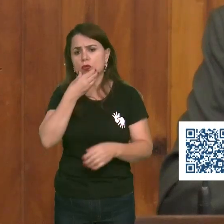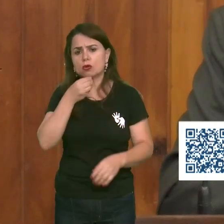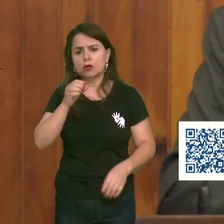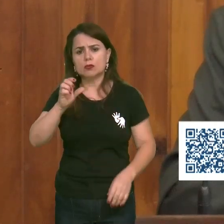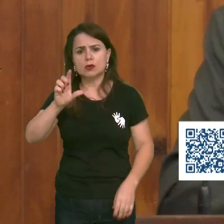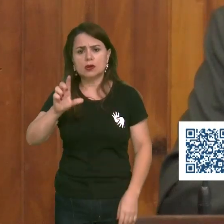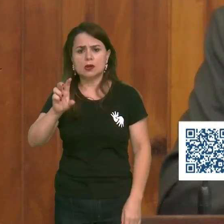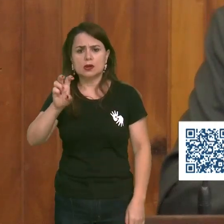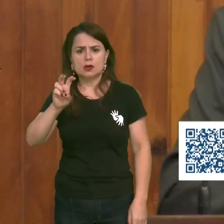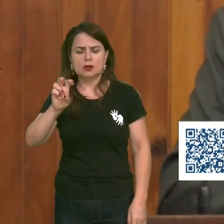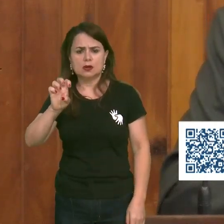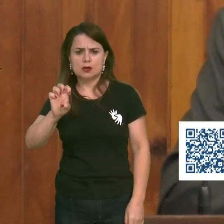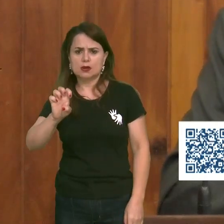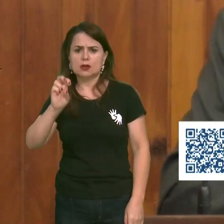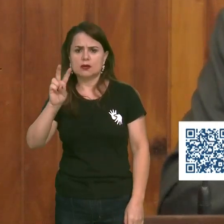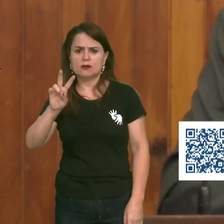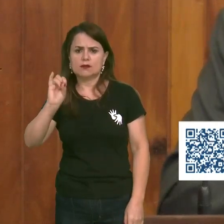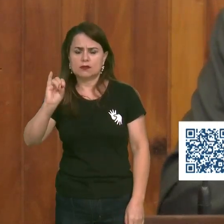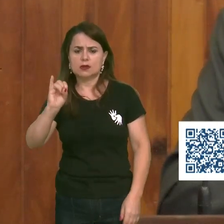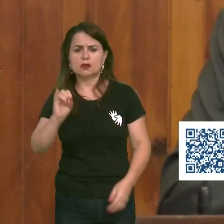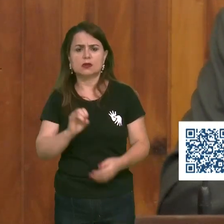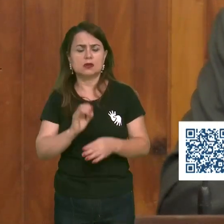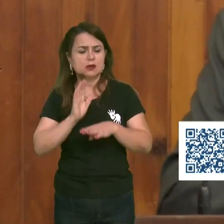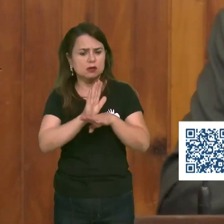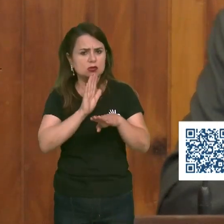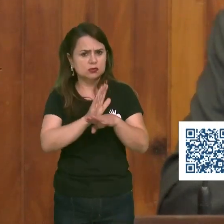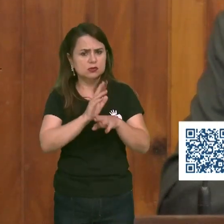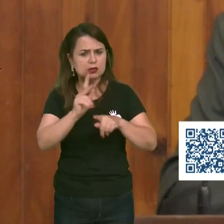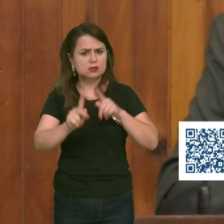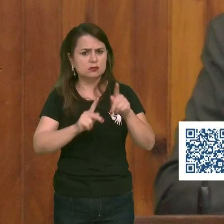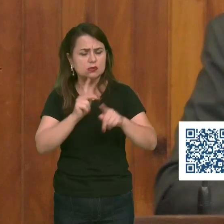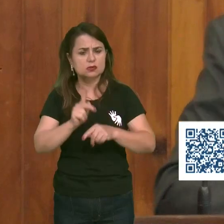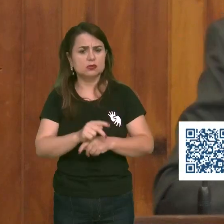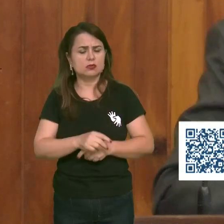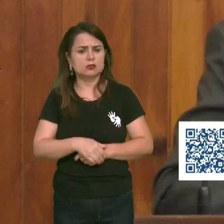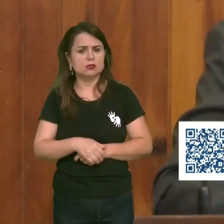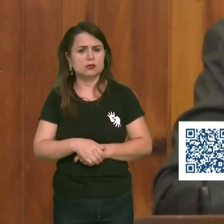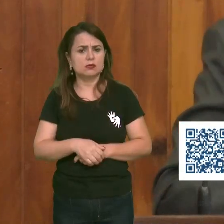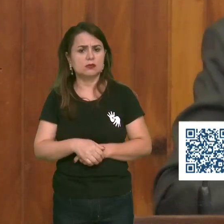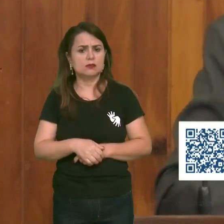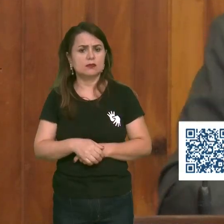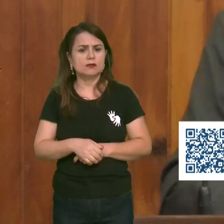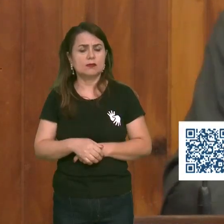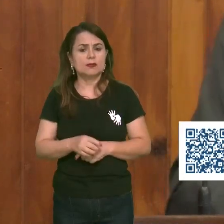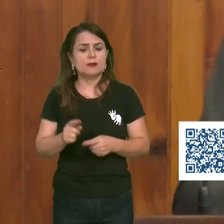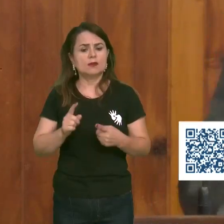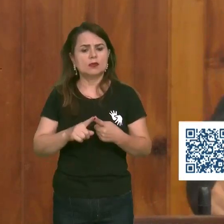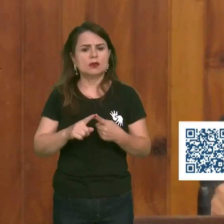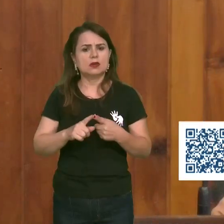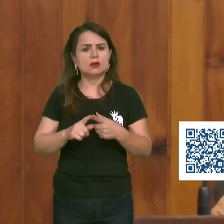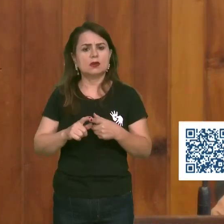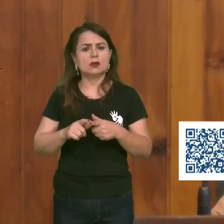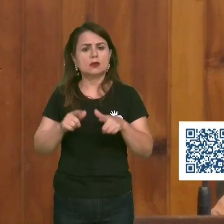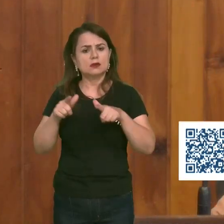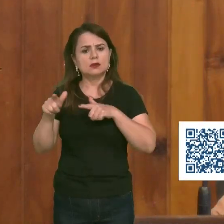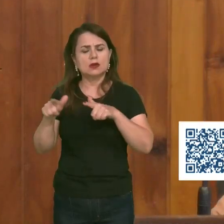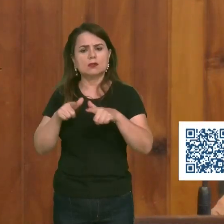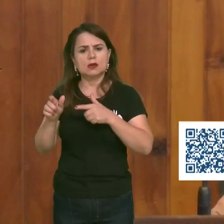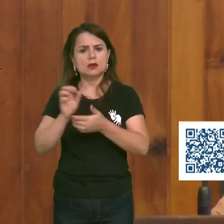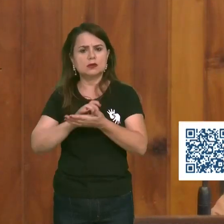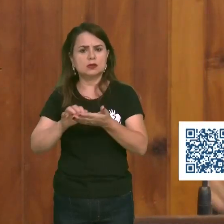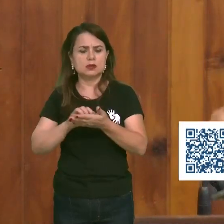para que toma essas providências pessoal fica na na salinha ar condicionado